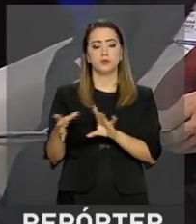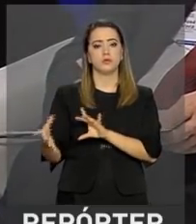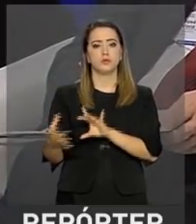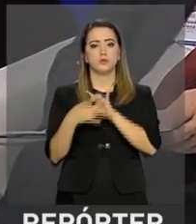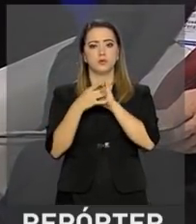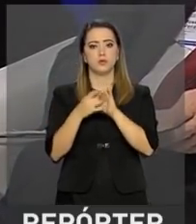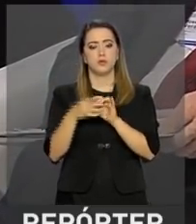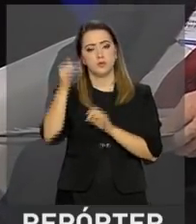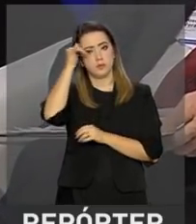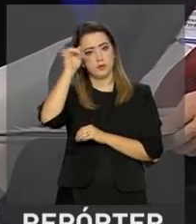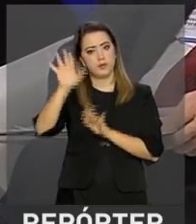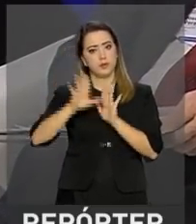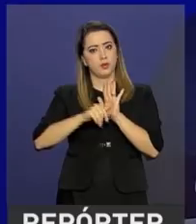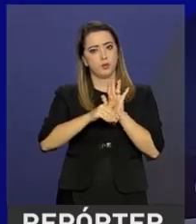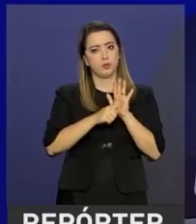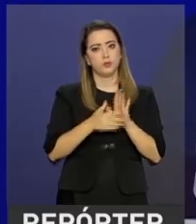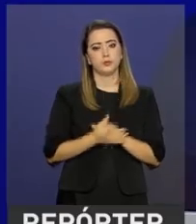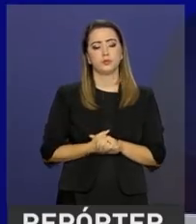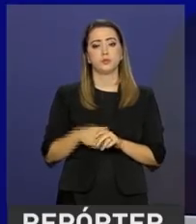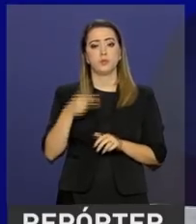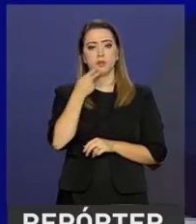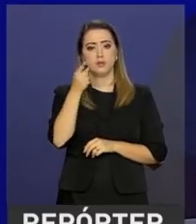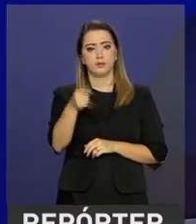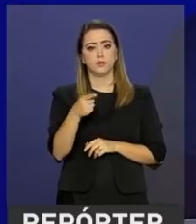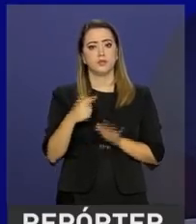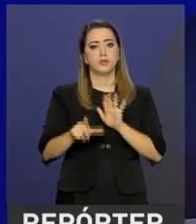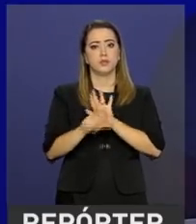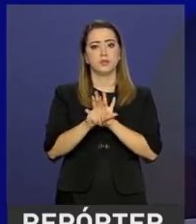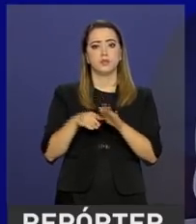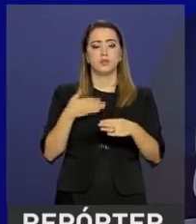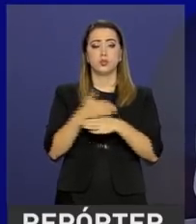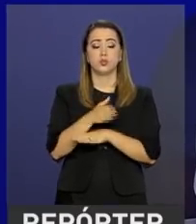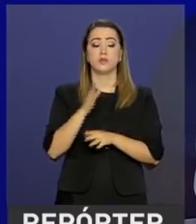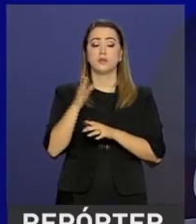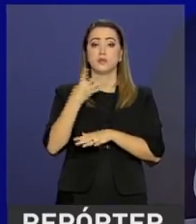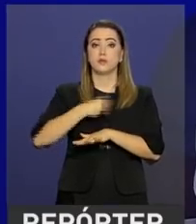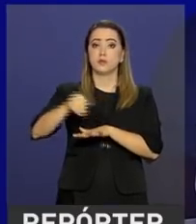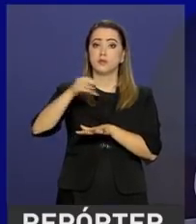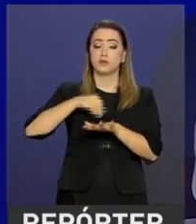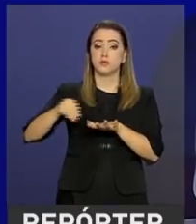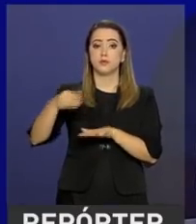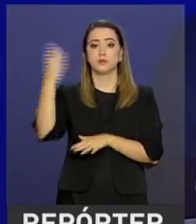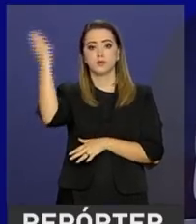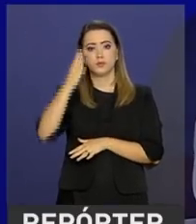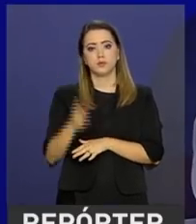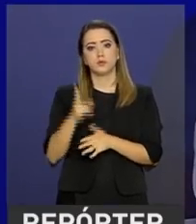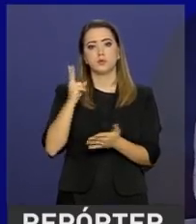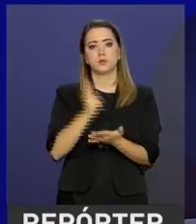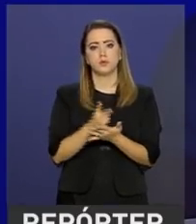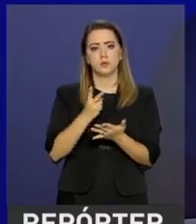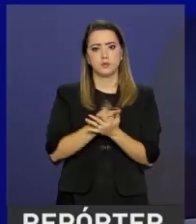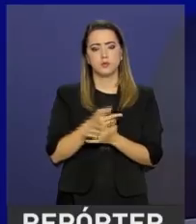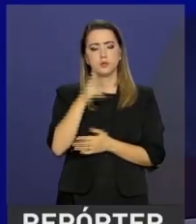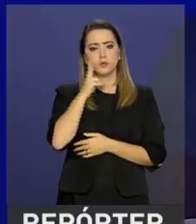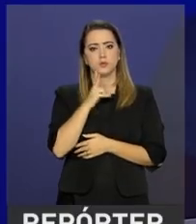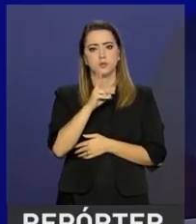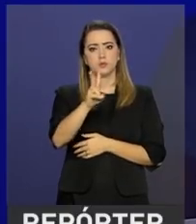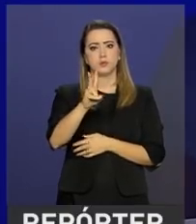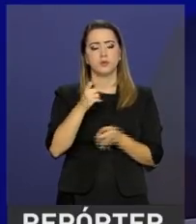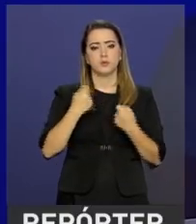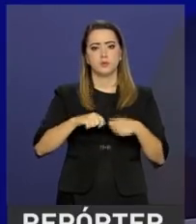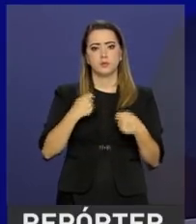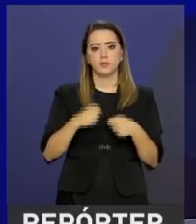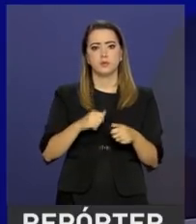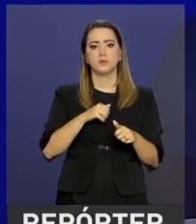para se combater a corrupção ela citou a lei de acesso à informação brasileira que mesmo considerando que deve